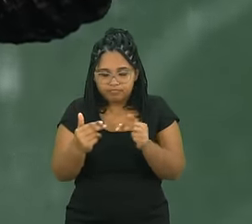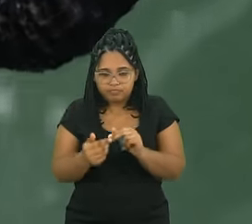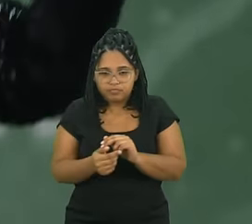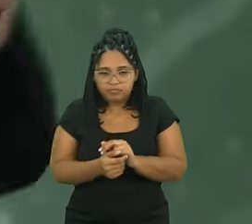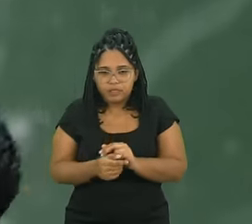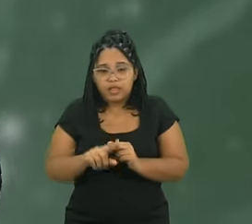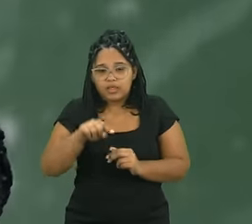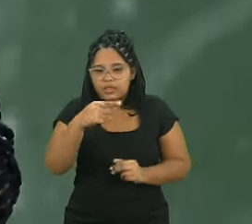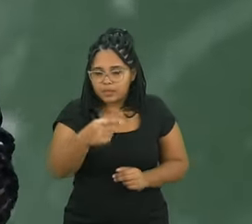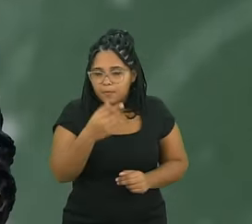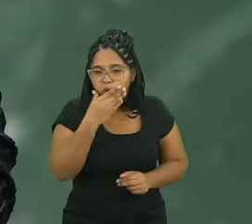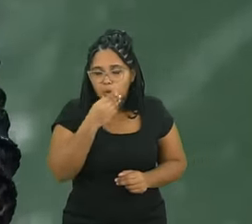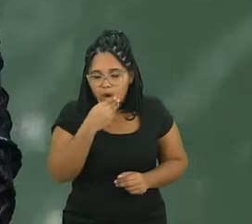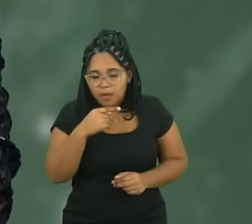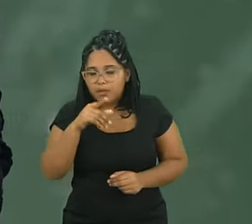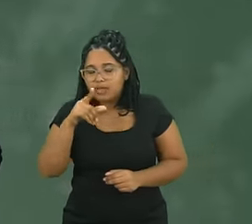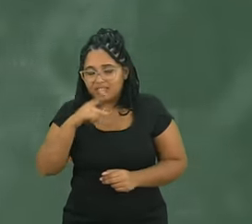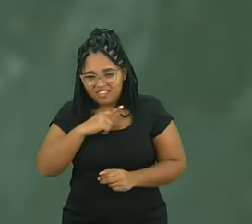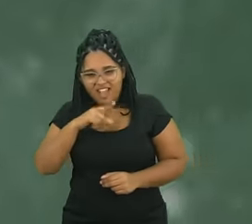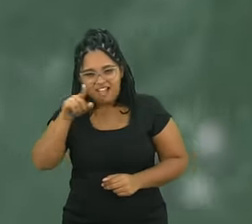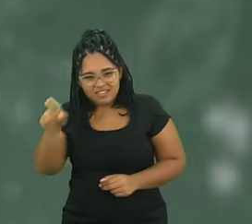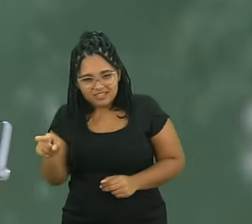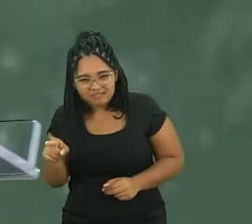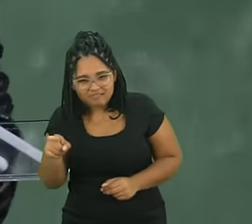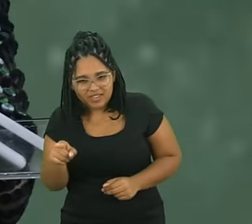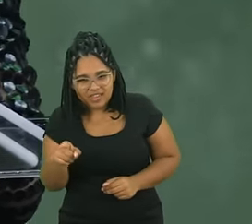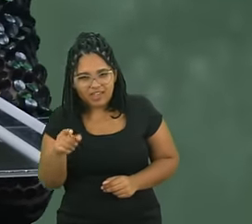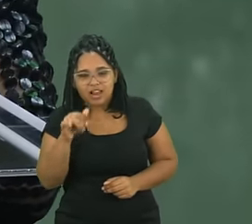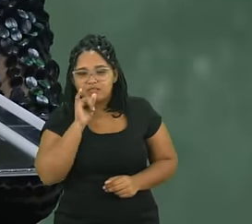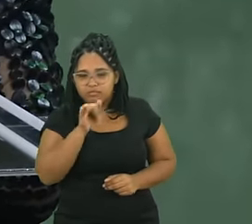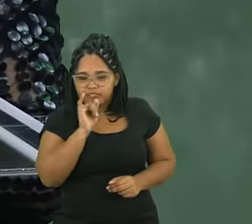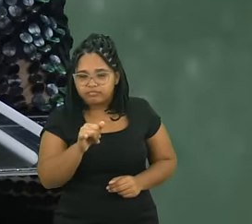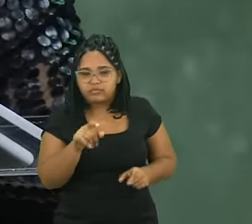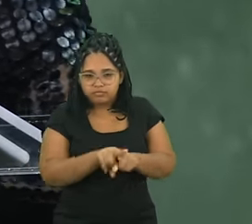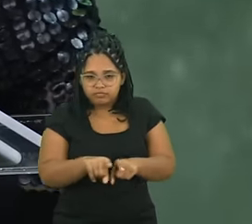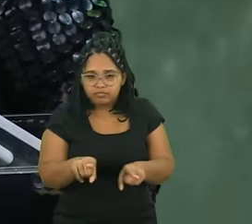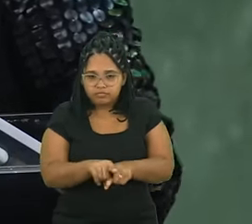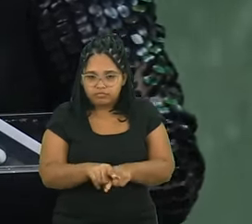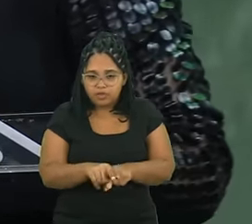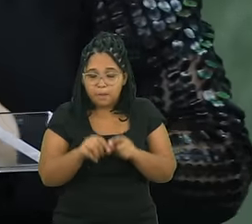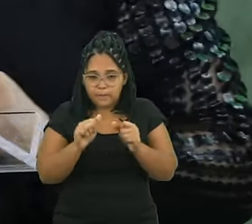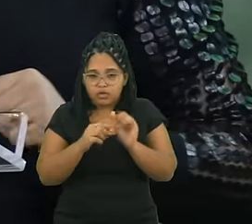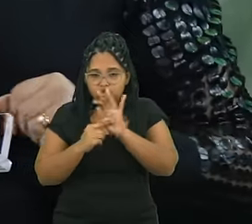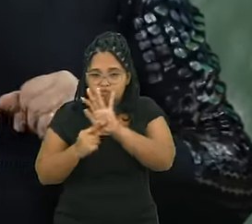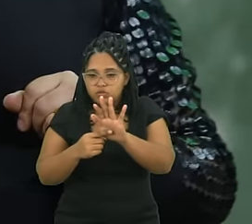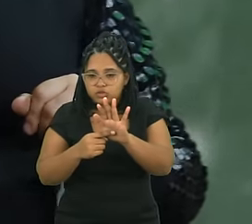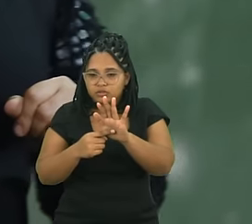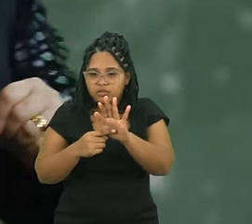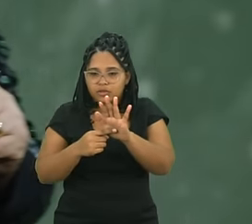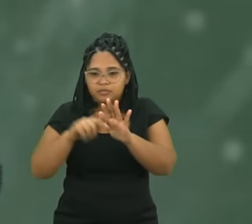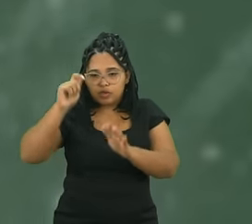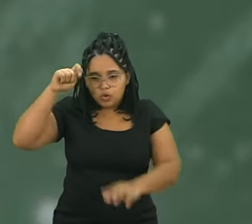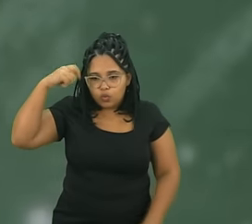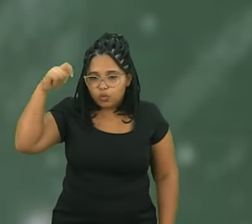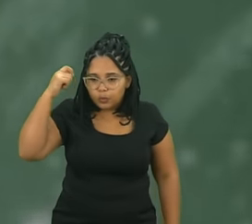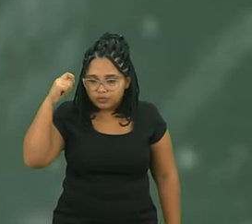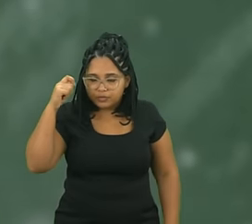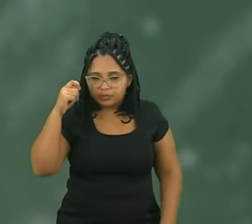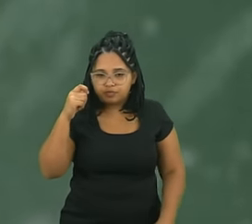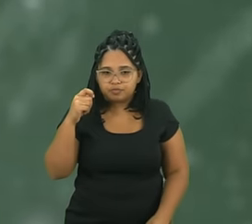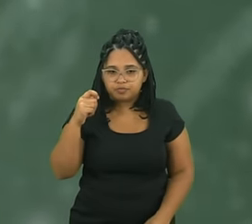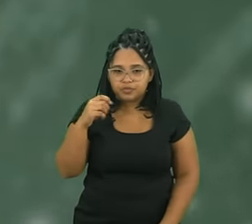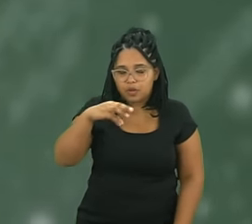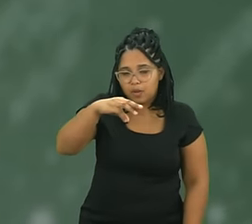ela vai relatar o que aconteceu quando o Lorival chegou no centro cirúrgico. Pode soltar o vídeo número 1 da enfermeira, irmã Maria